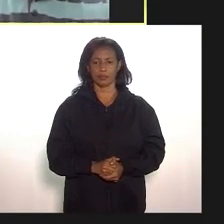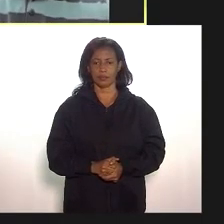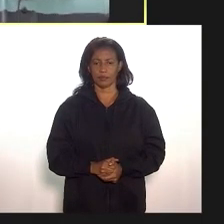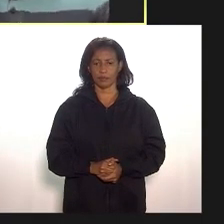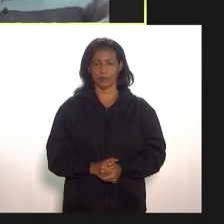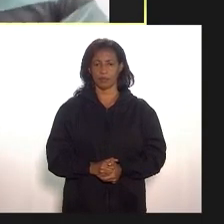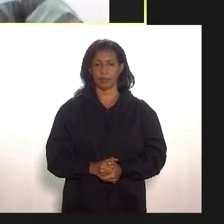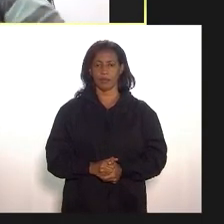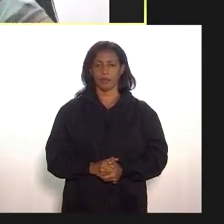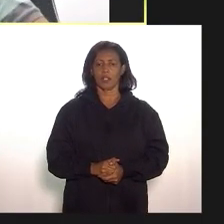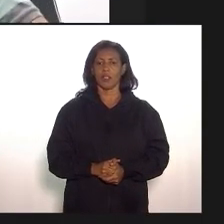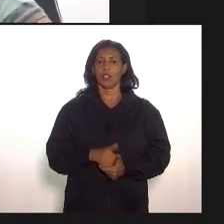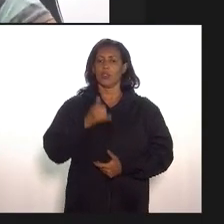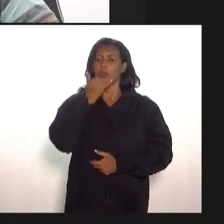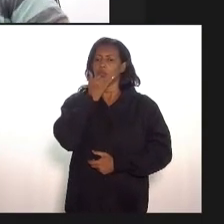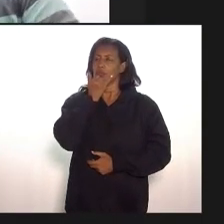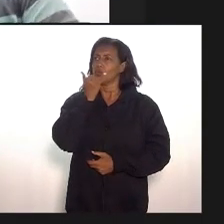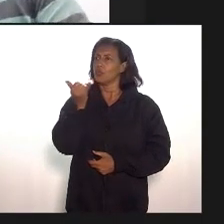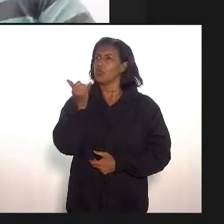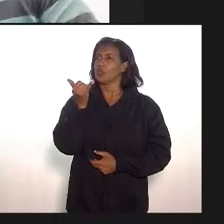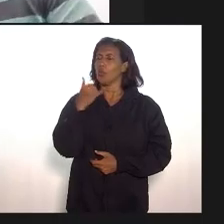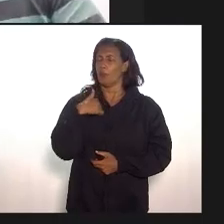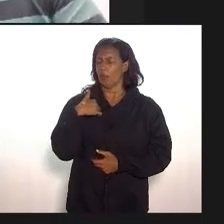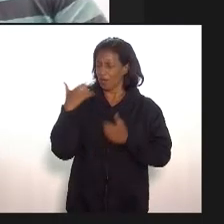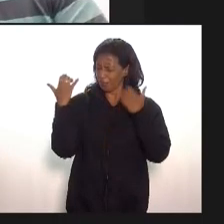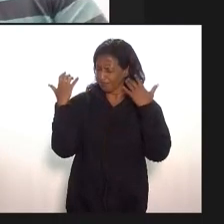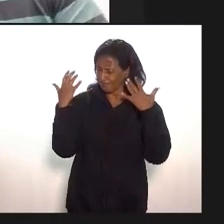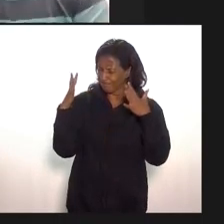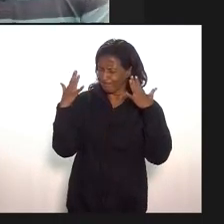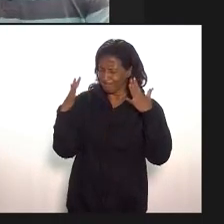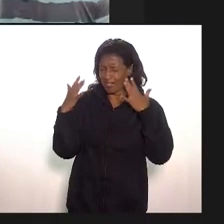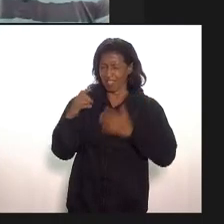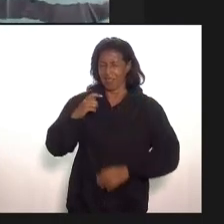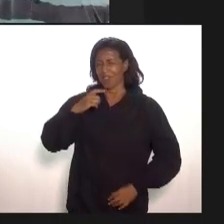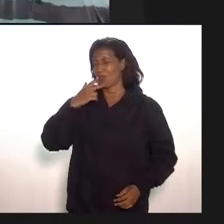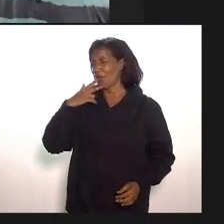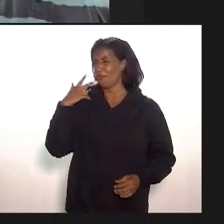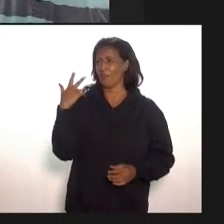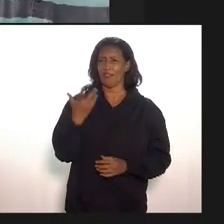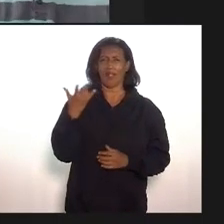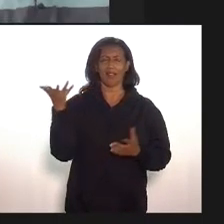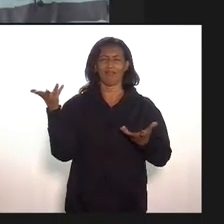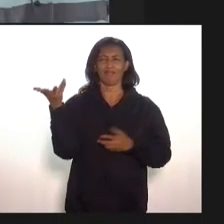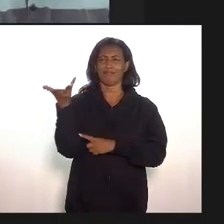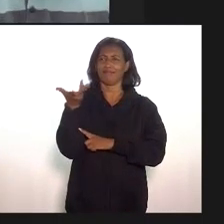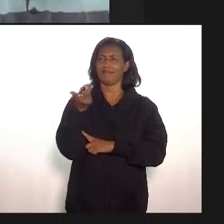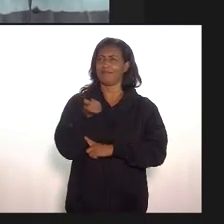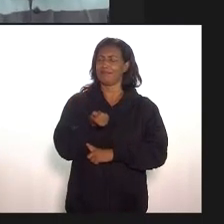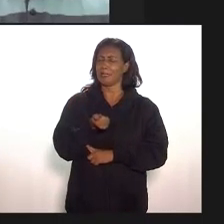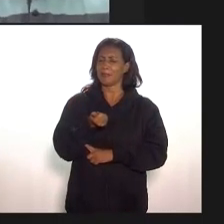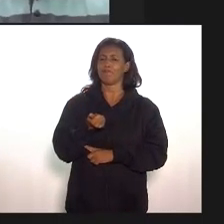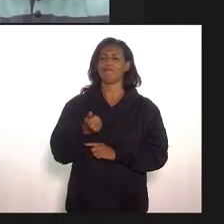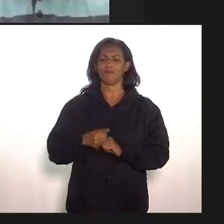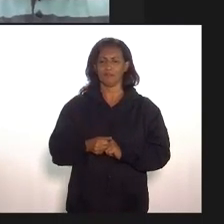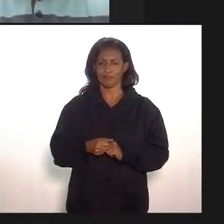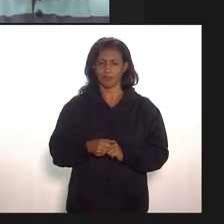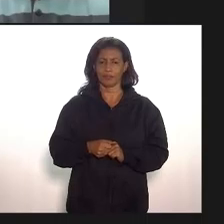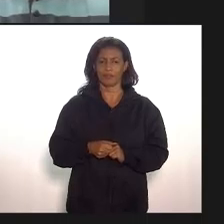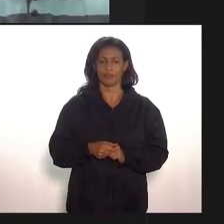Quero parabenizar e ratificar todas as suas palavras. Voto primoroso, uma discussão, posicionamento primoroso de Vossa